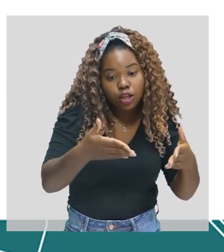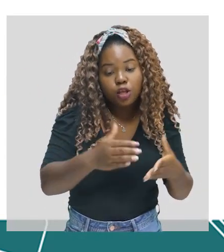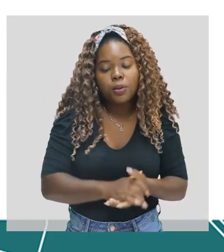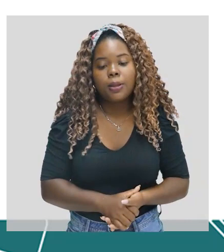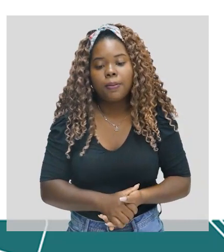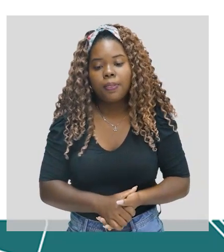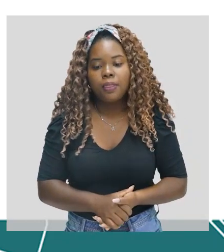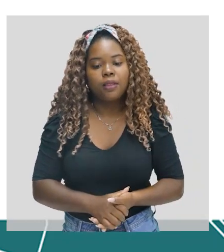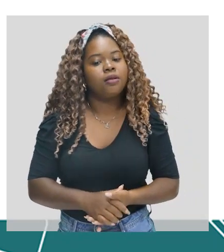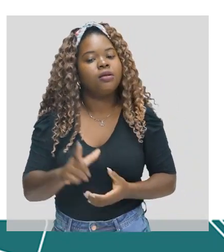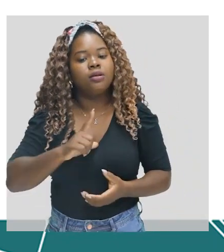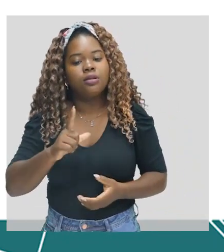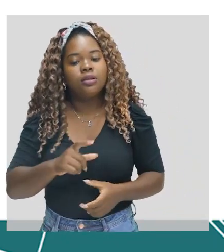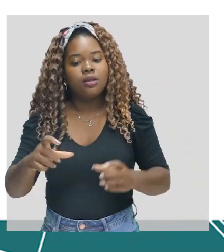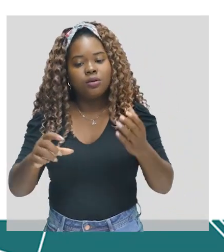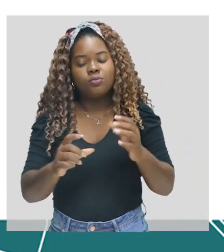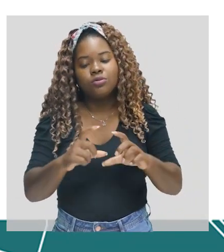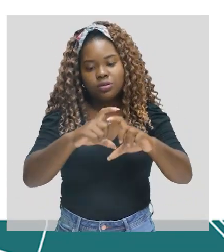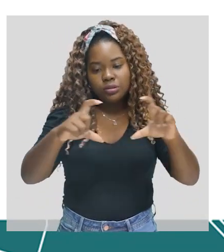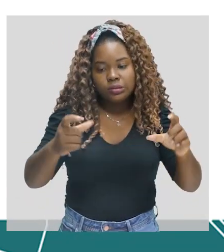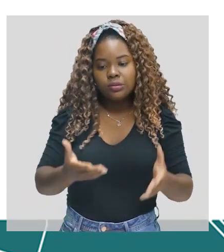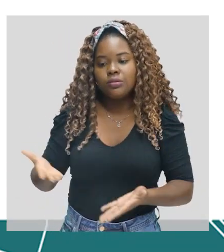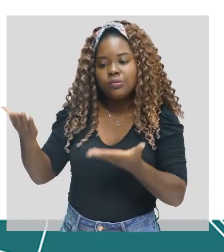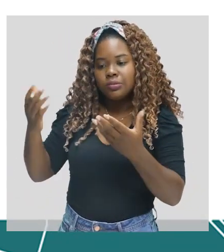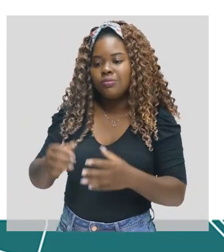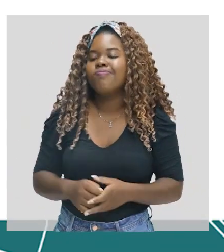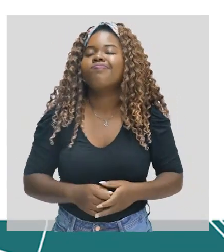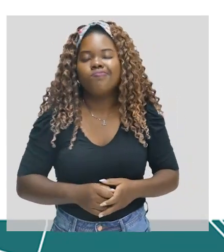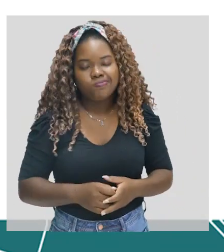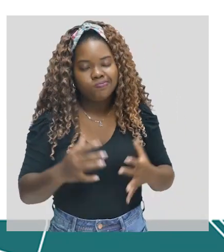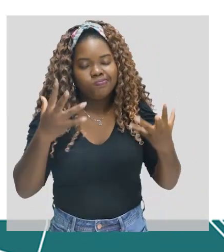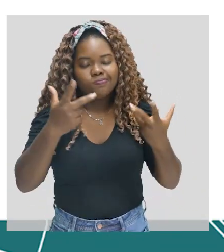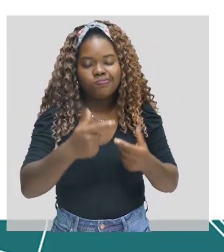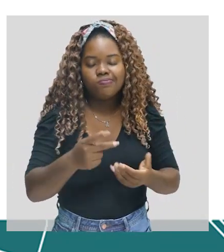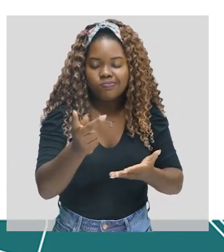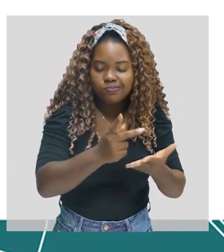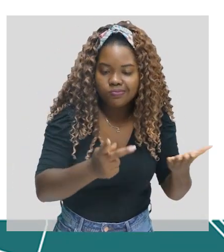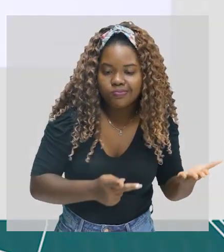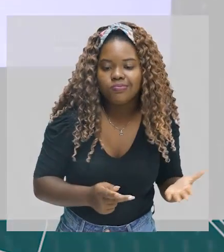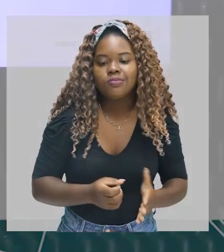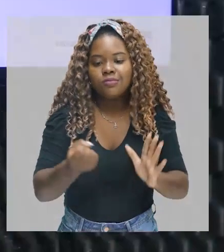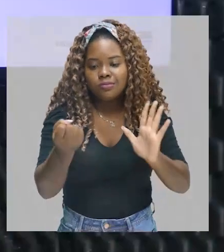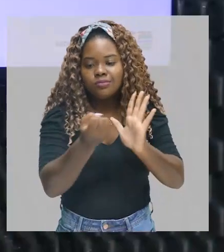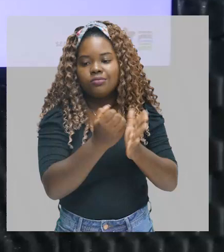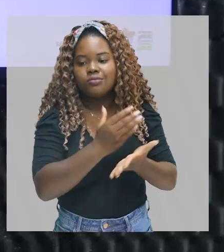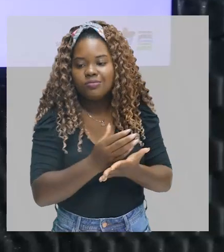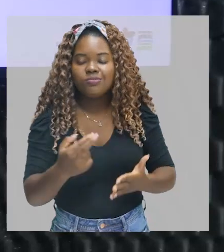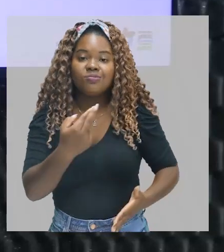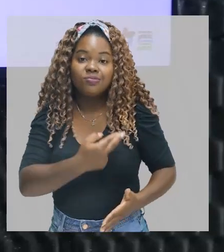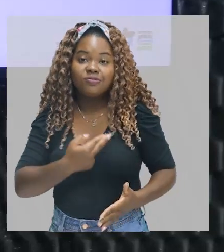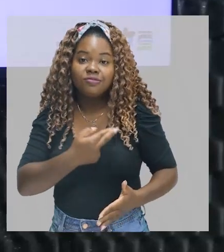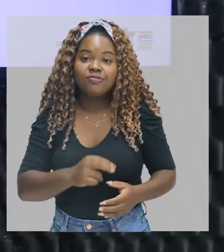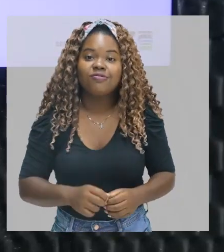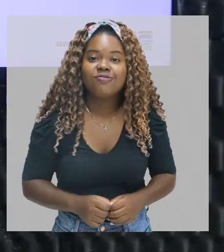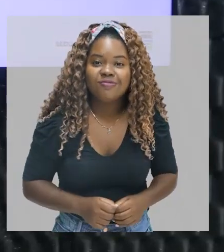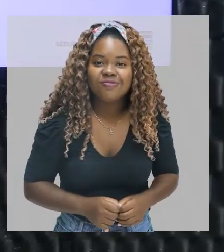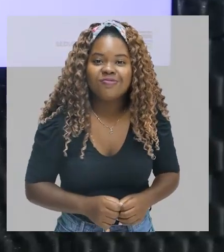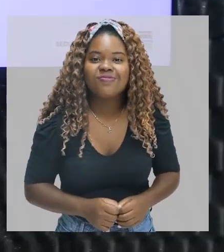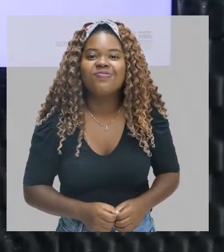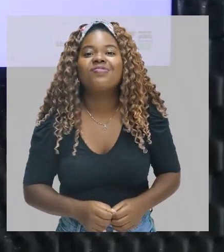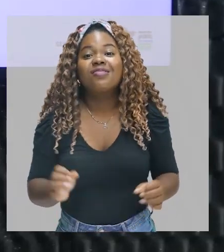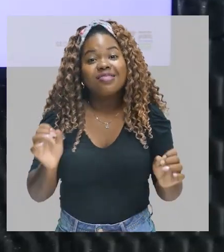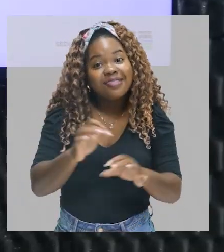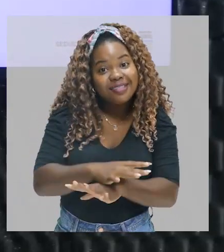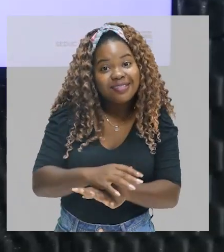e Suspiro Poéticos e Saudades é a sua grande obra, que é o marco inicial do romantismo, tá certo? Próxima aula a